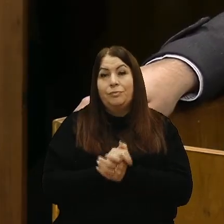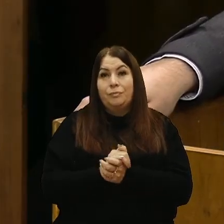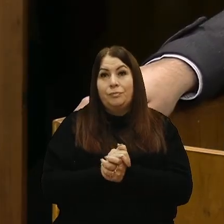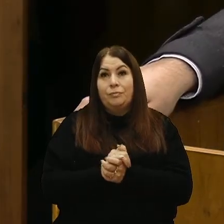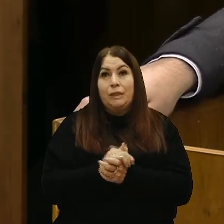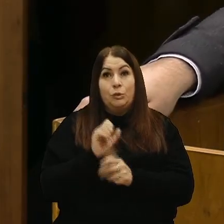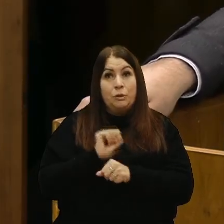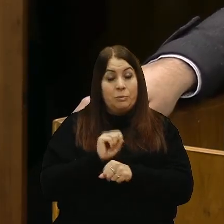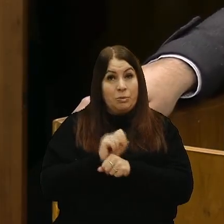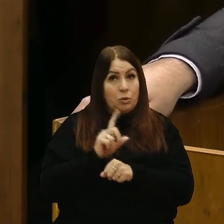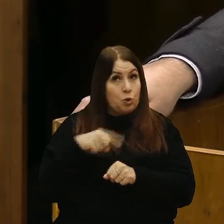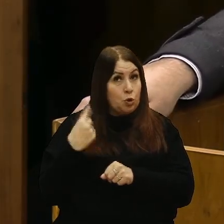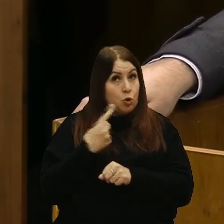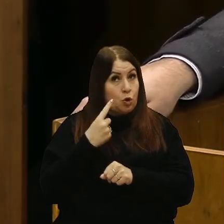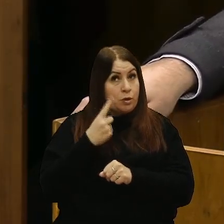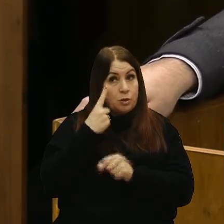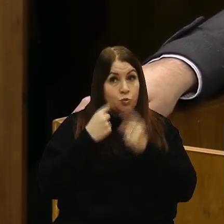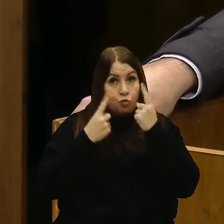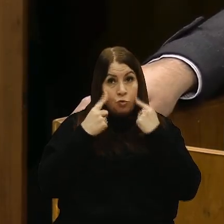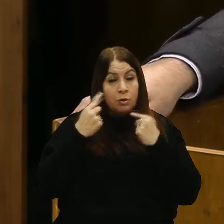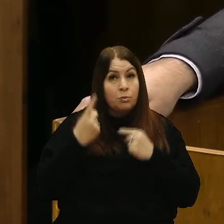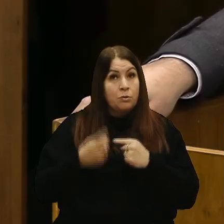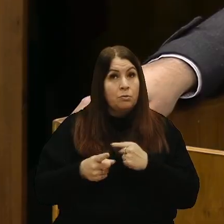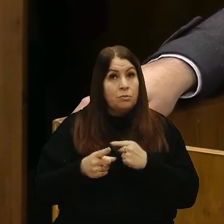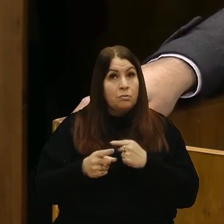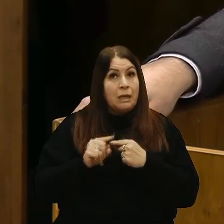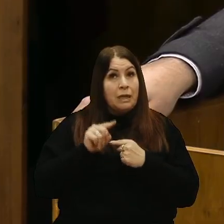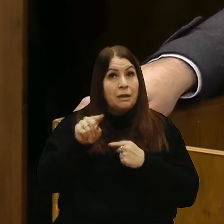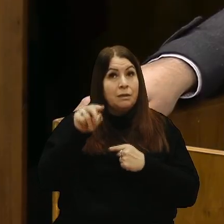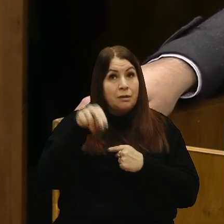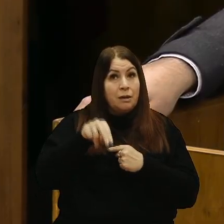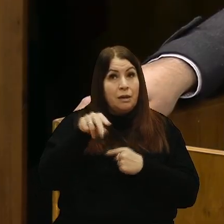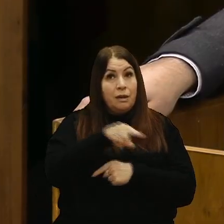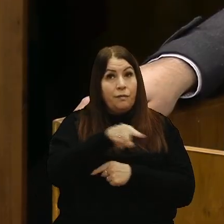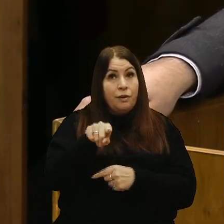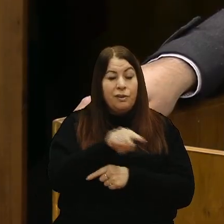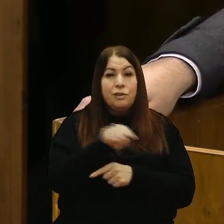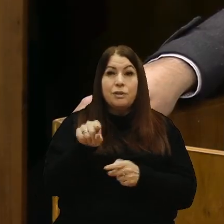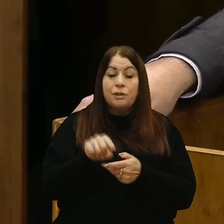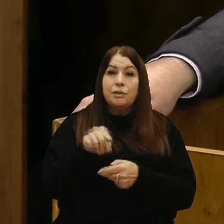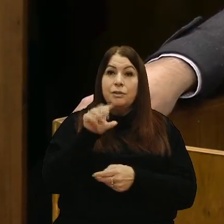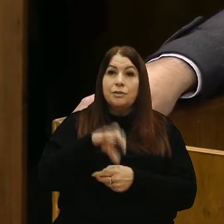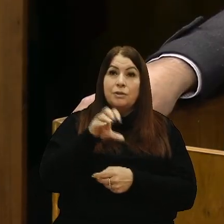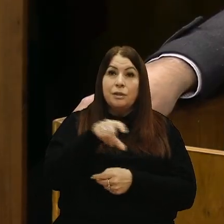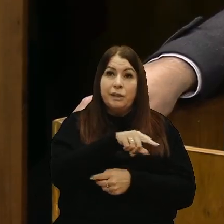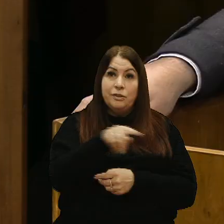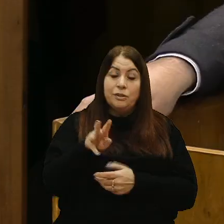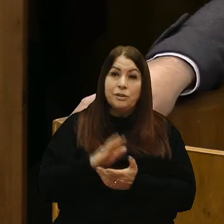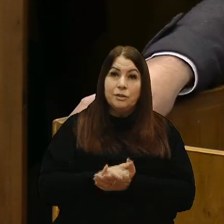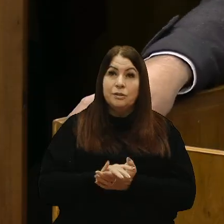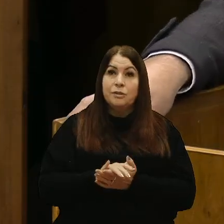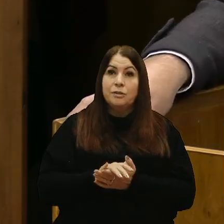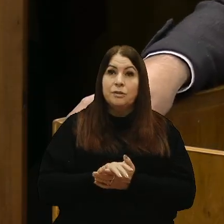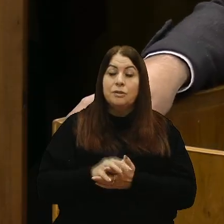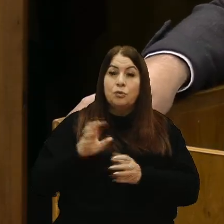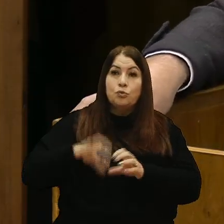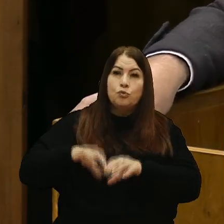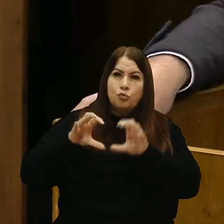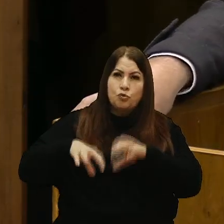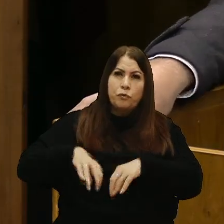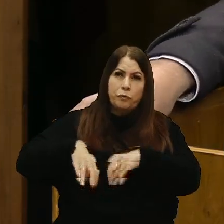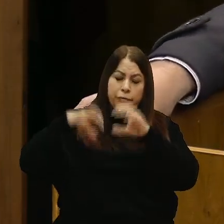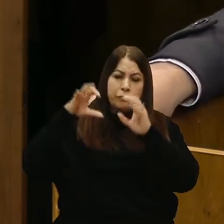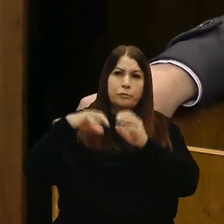Eu espero que nós não choremos lá em novembro, chuvas com volume